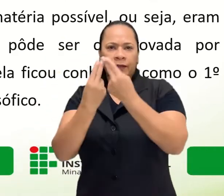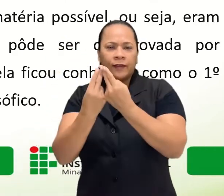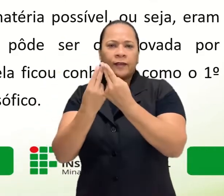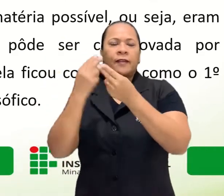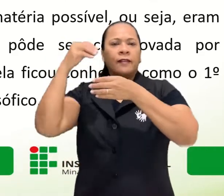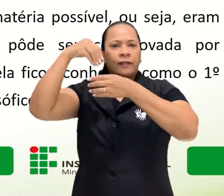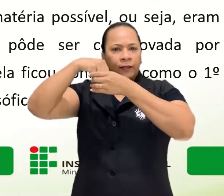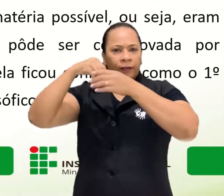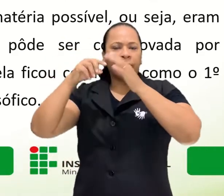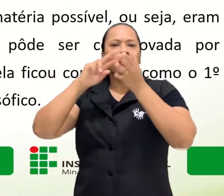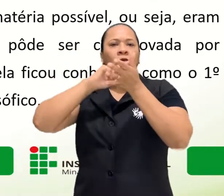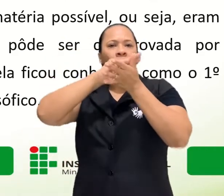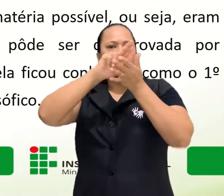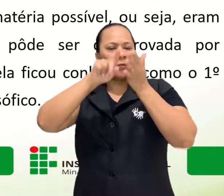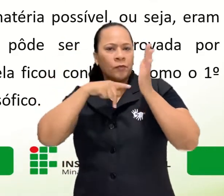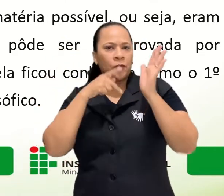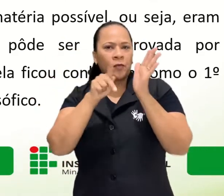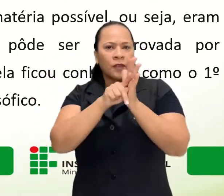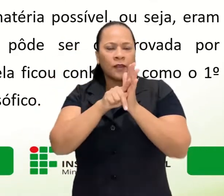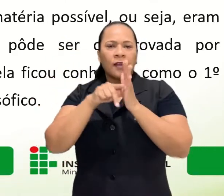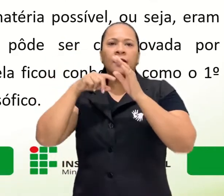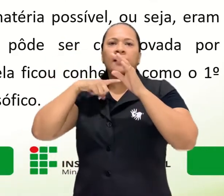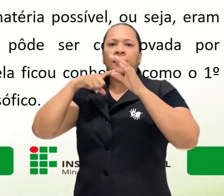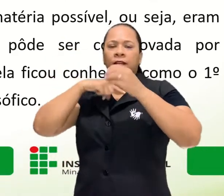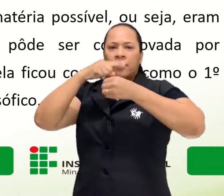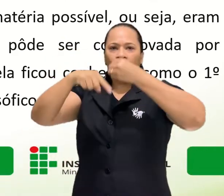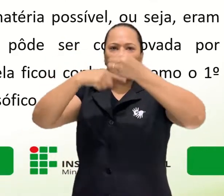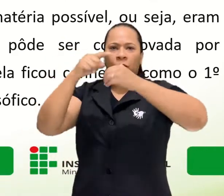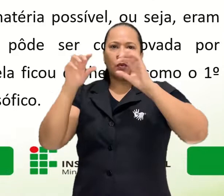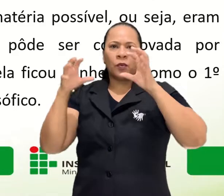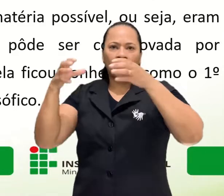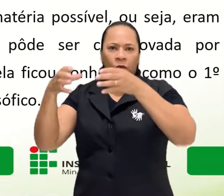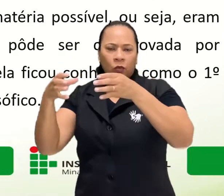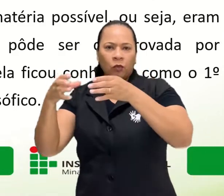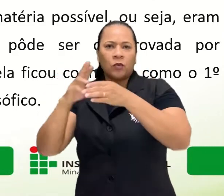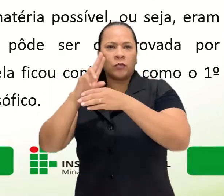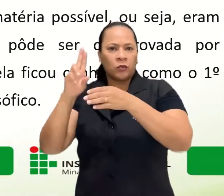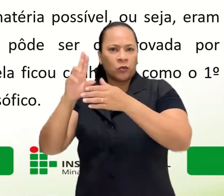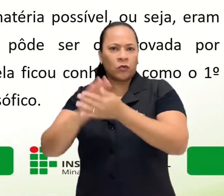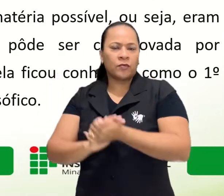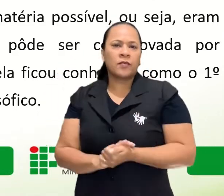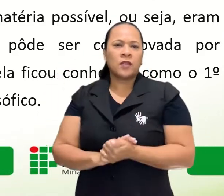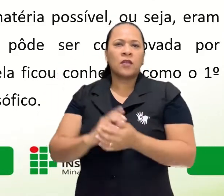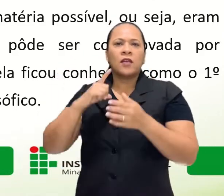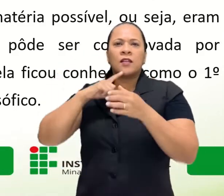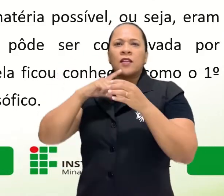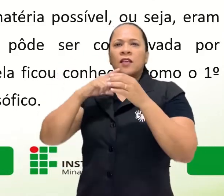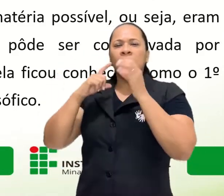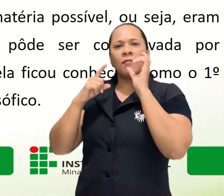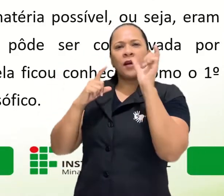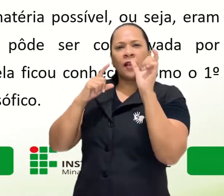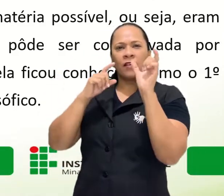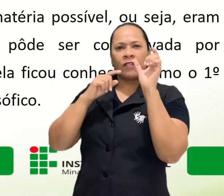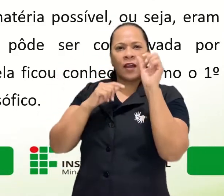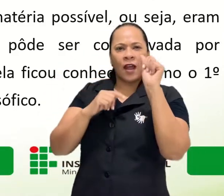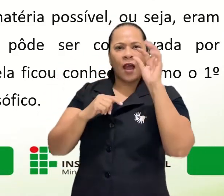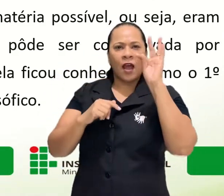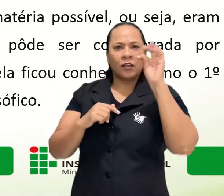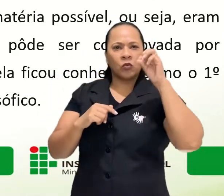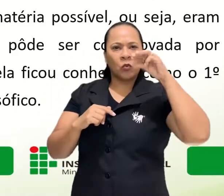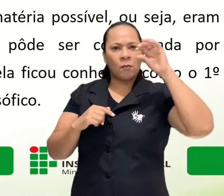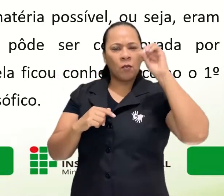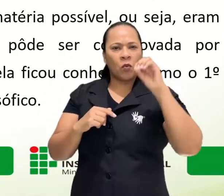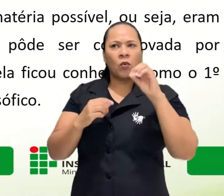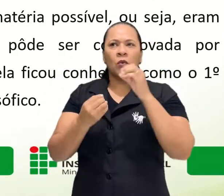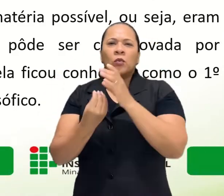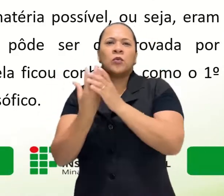suas propriedades, denominados modelos atômicos. A origem da palavra átomo ocorreu